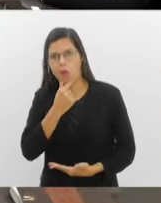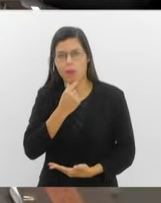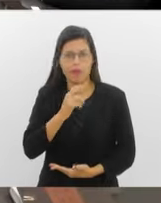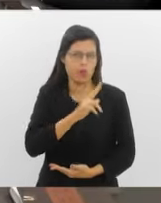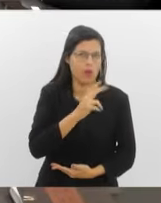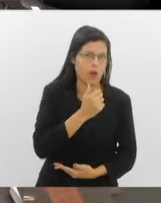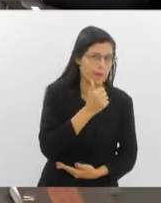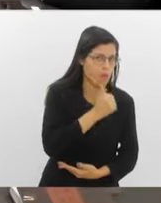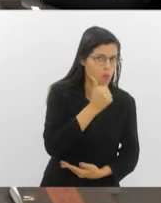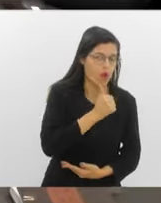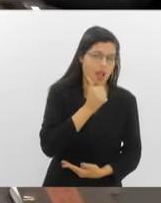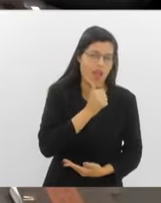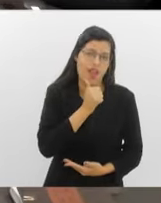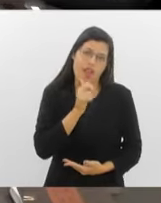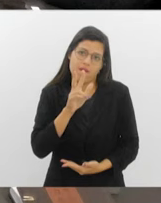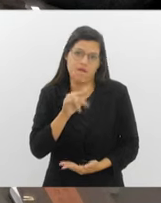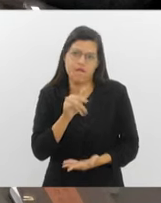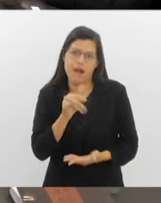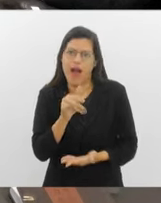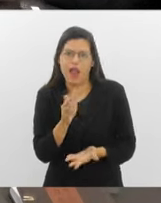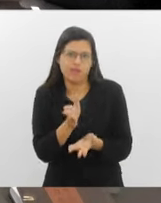meio.